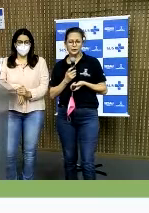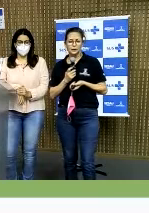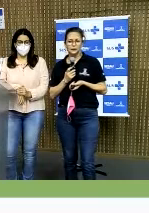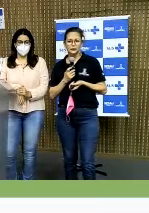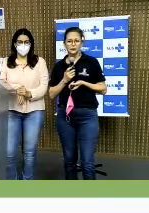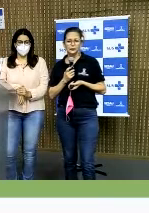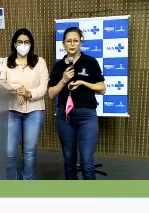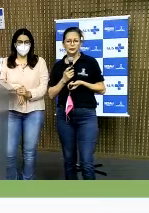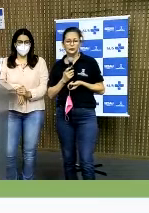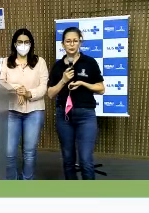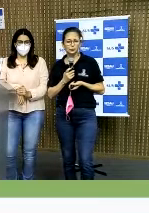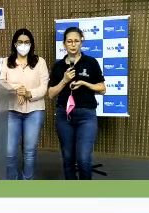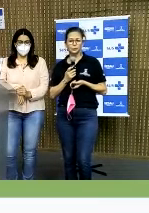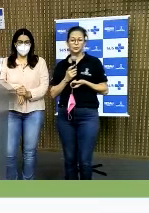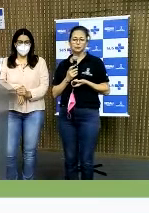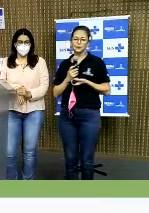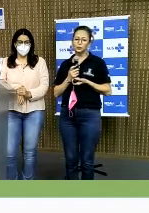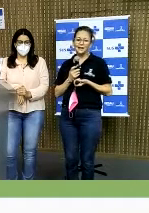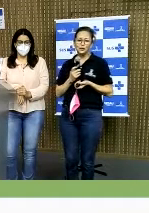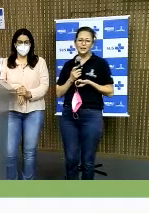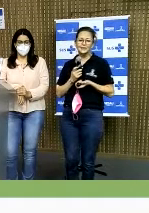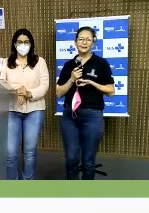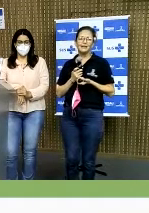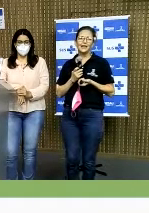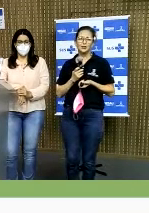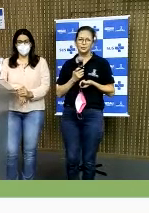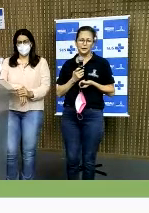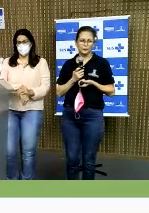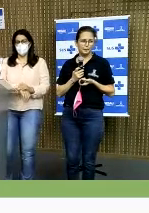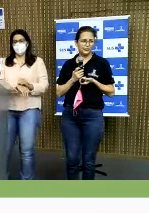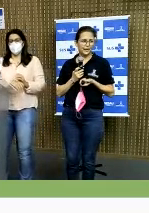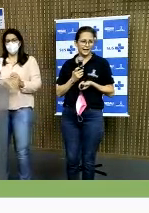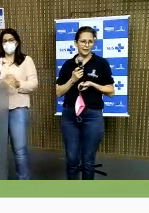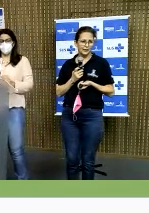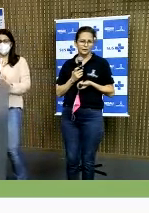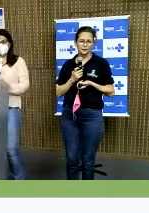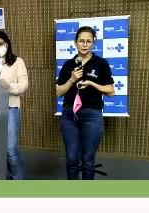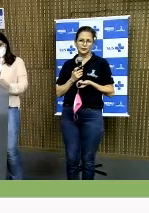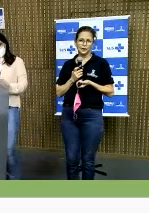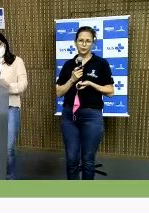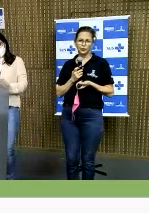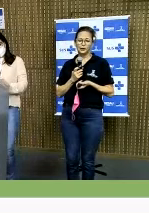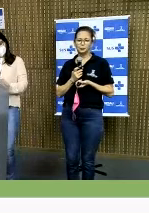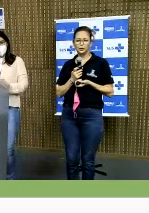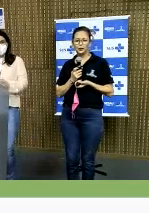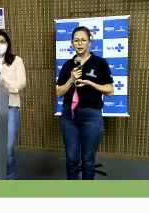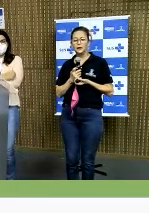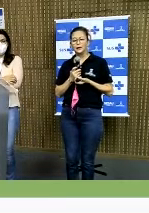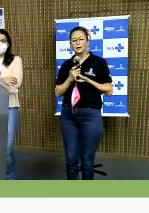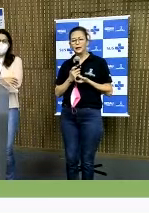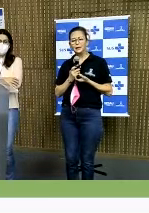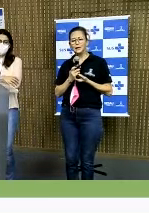ouvidoria, eu não tenho uma estratégia para falar da ouvidoria,